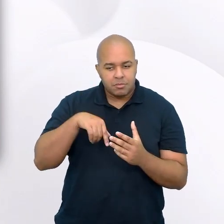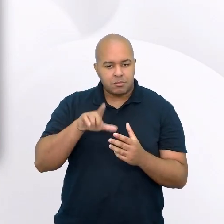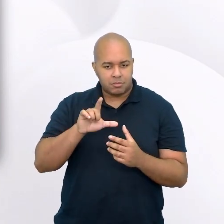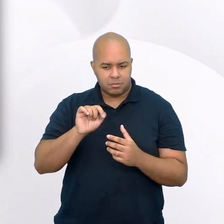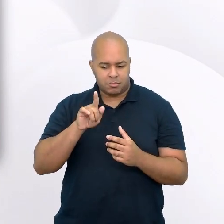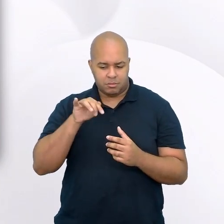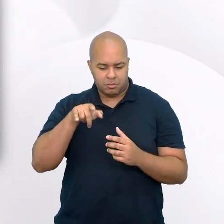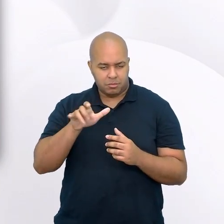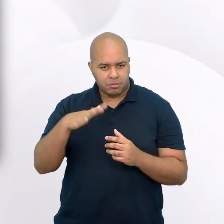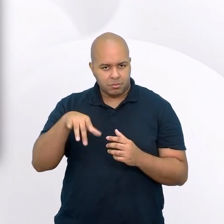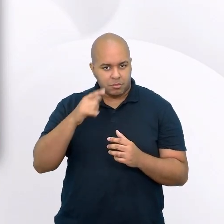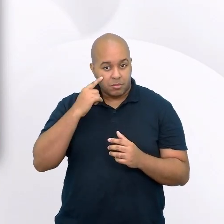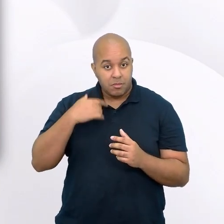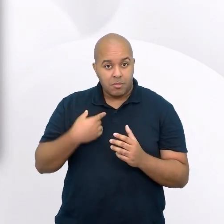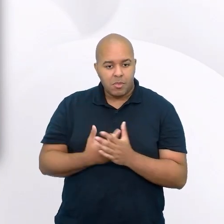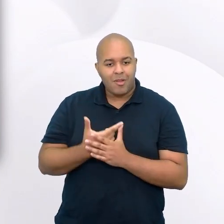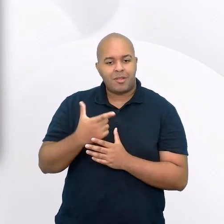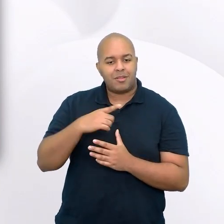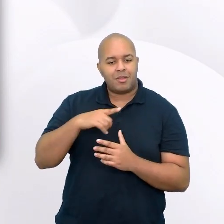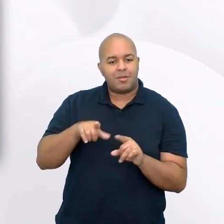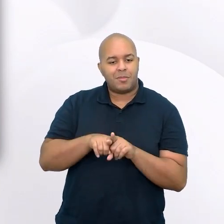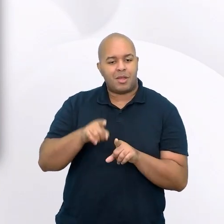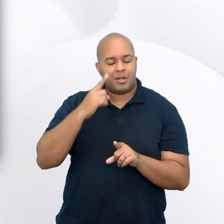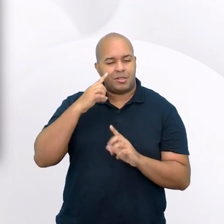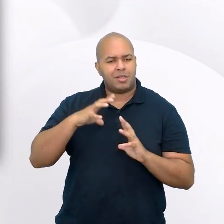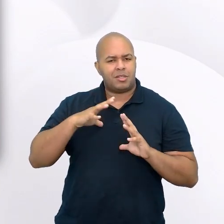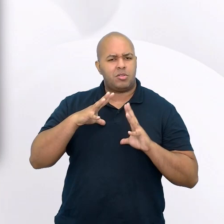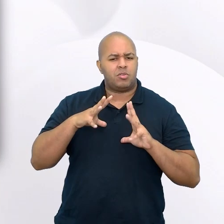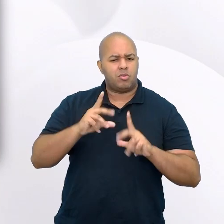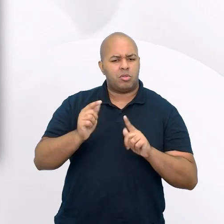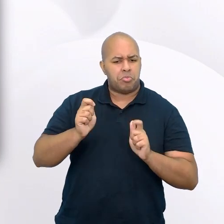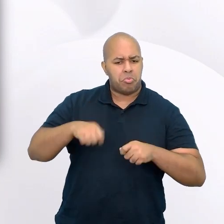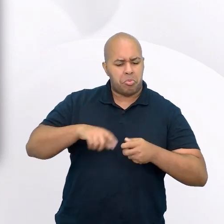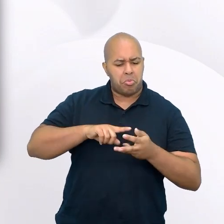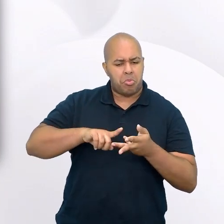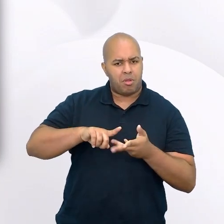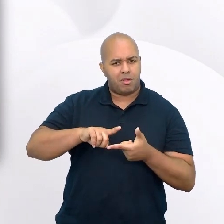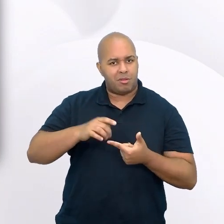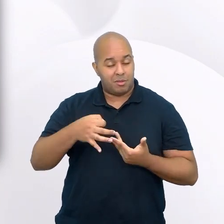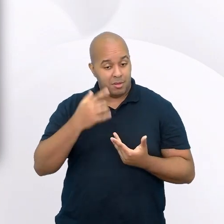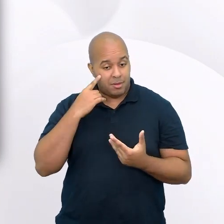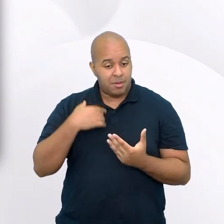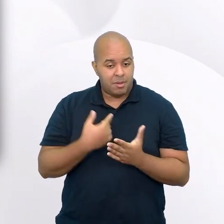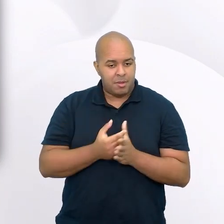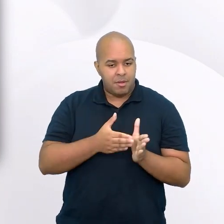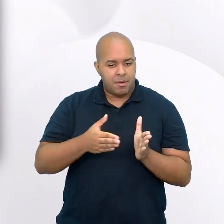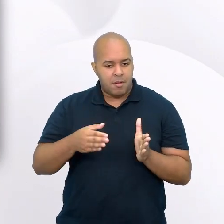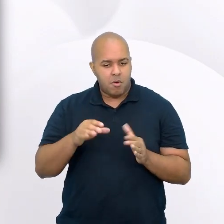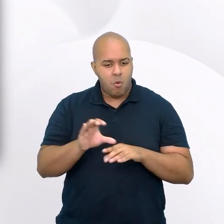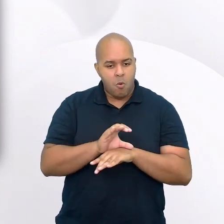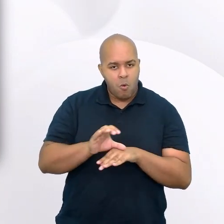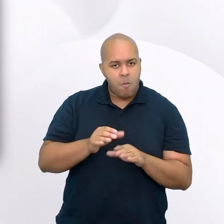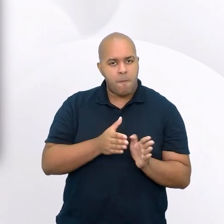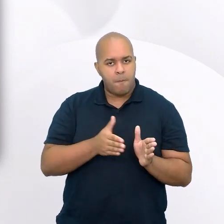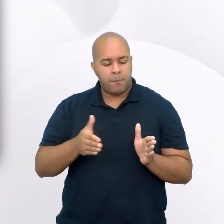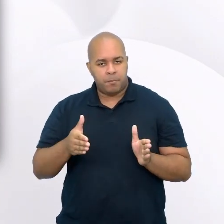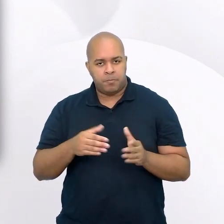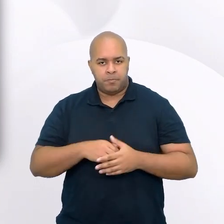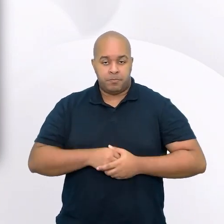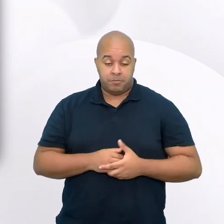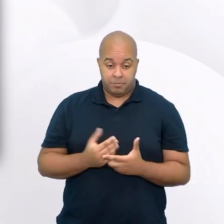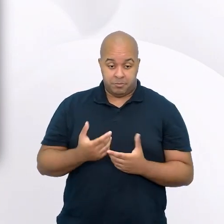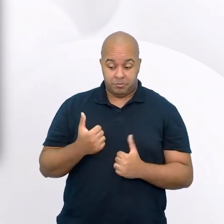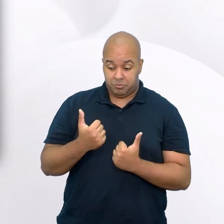login esse espaço a gente tem ali todas as possibilidades né trilhas cursos percursos